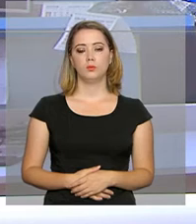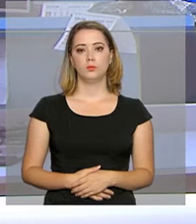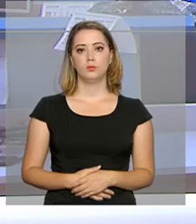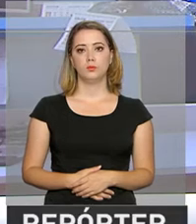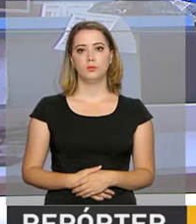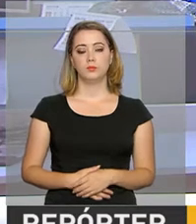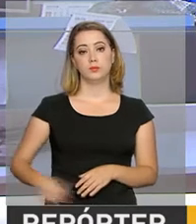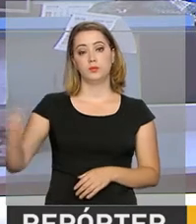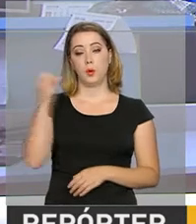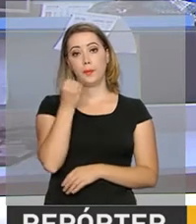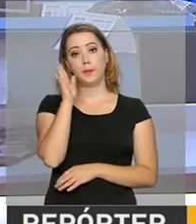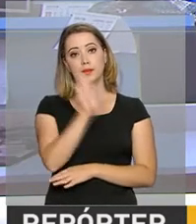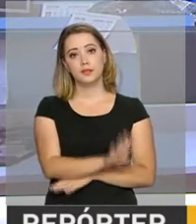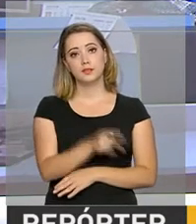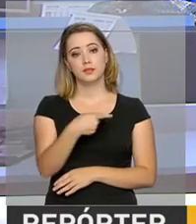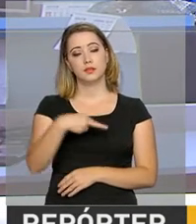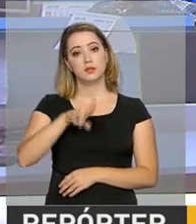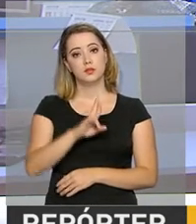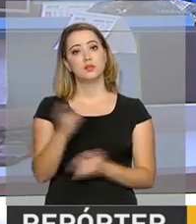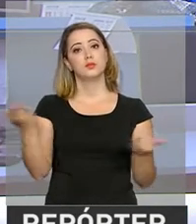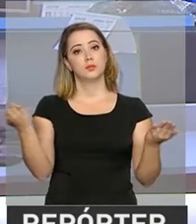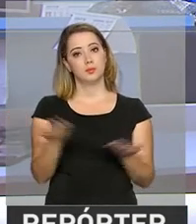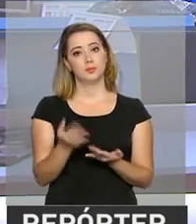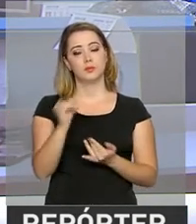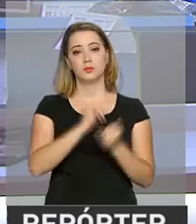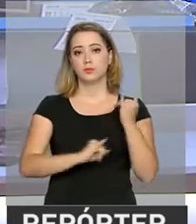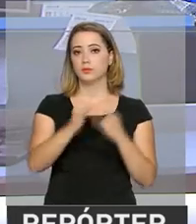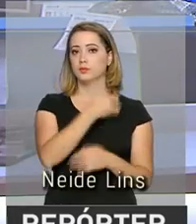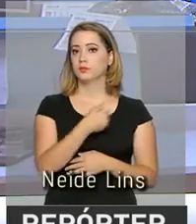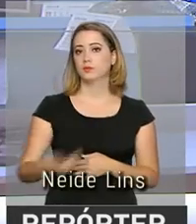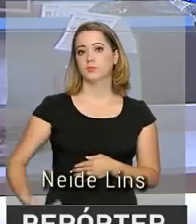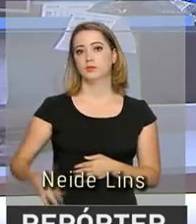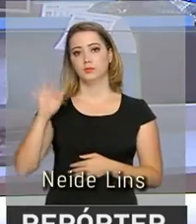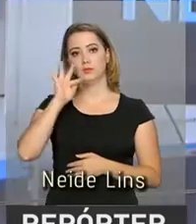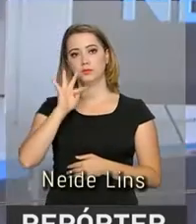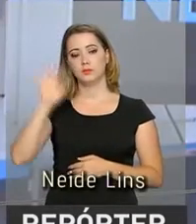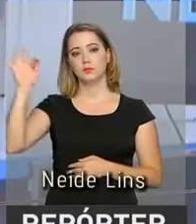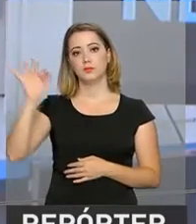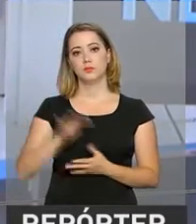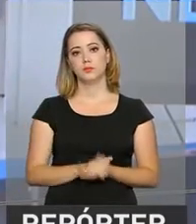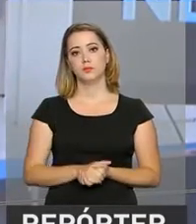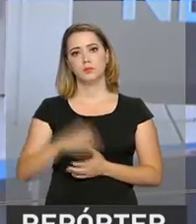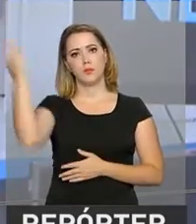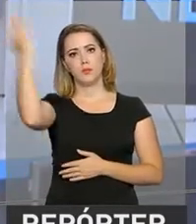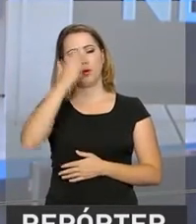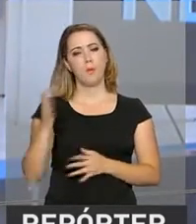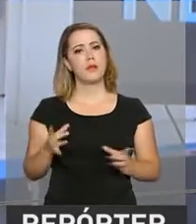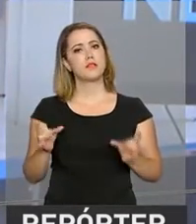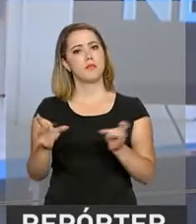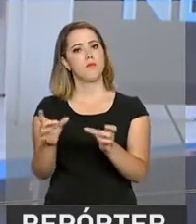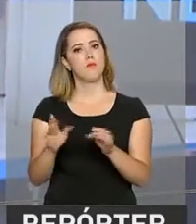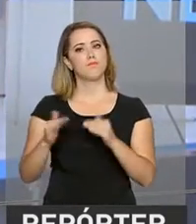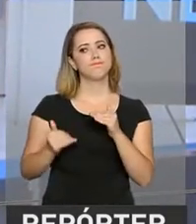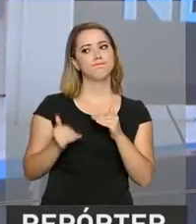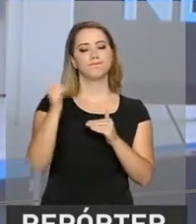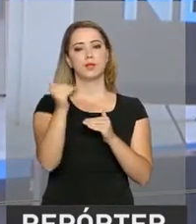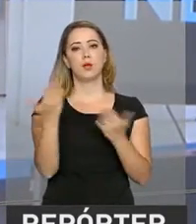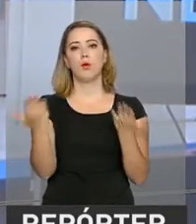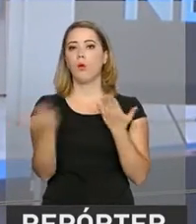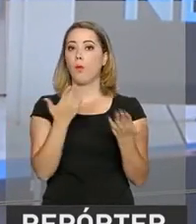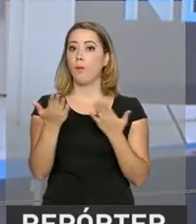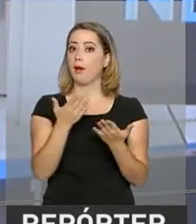olá boa tarde repórter desta de volta com as notícias do governo federal o brasil exportou mais do que importou